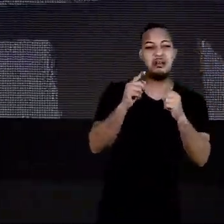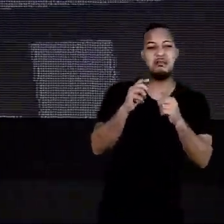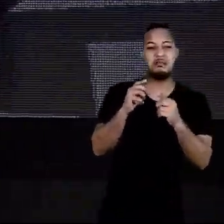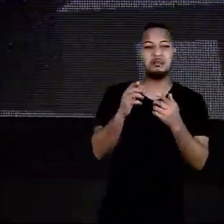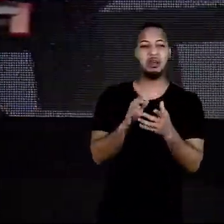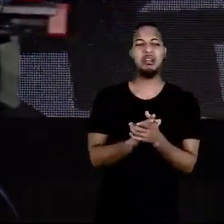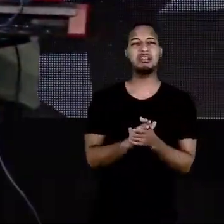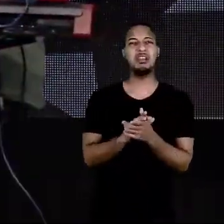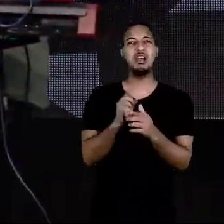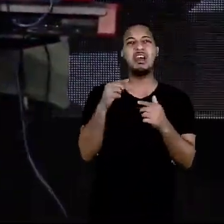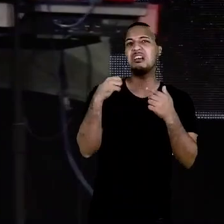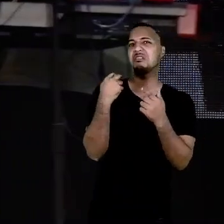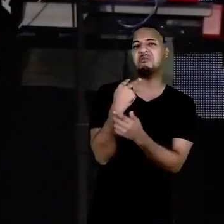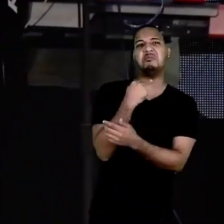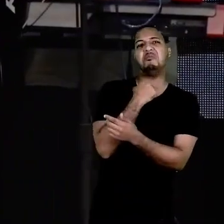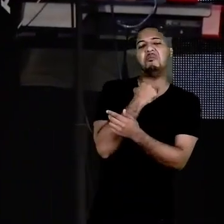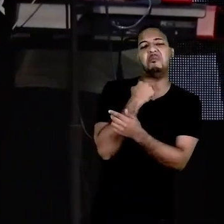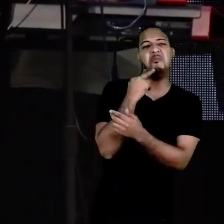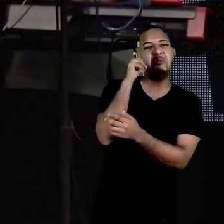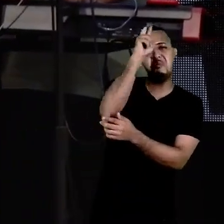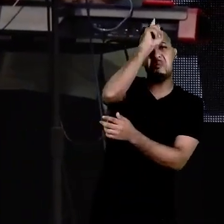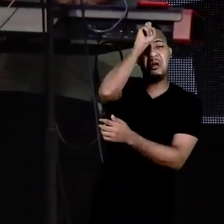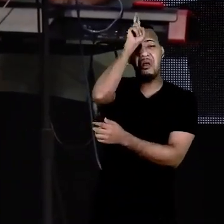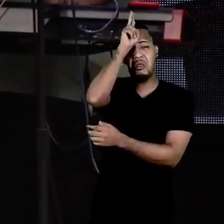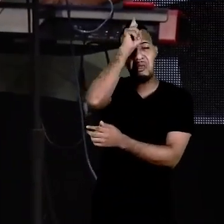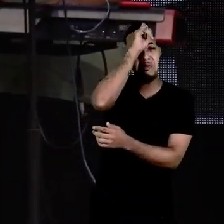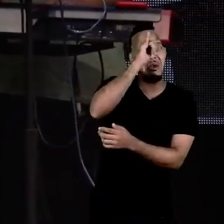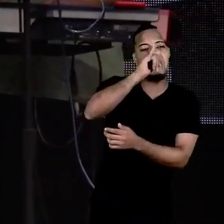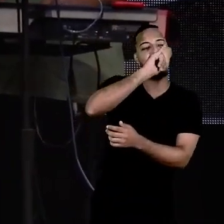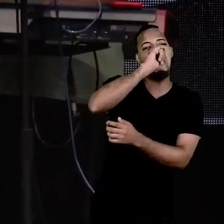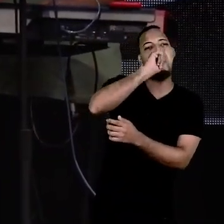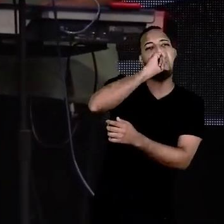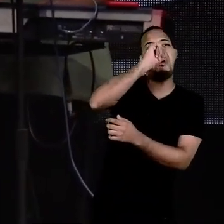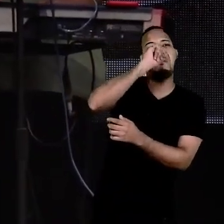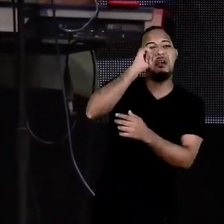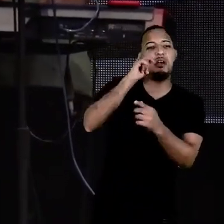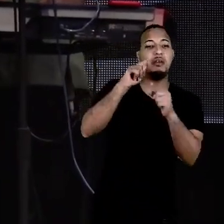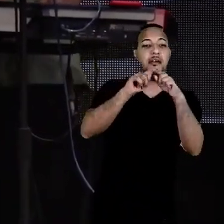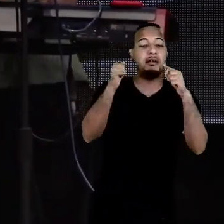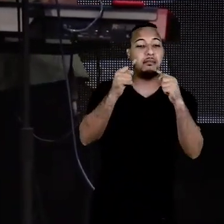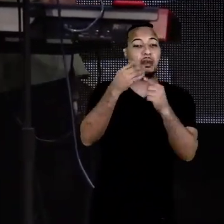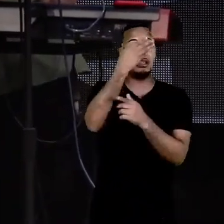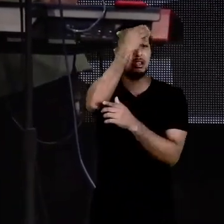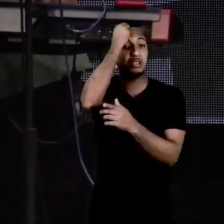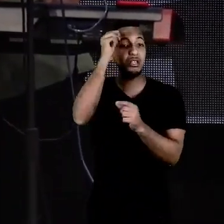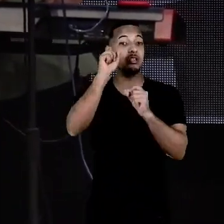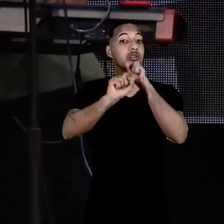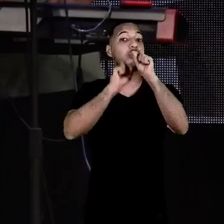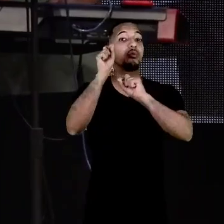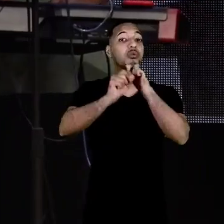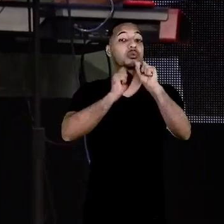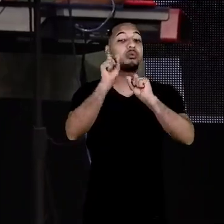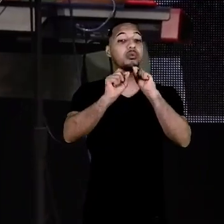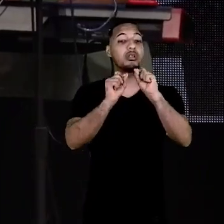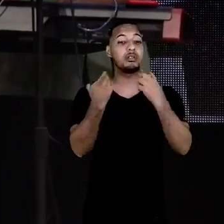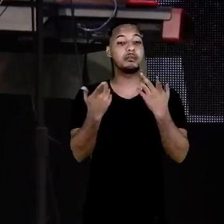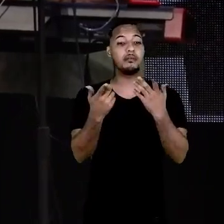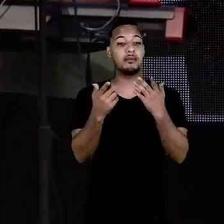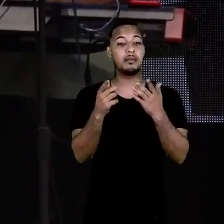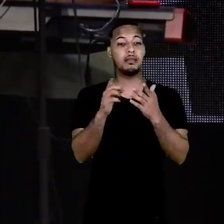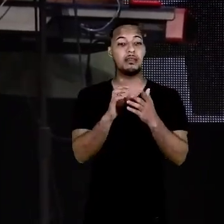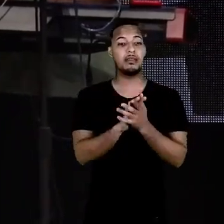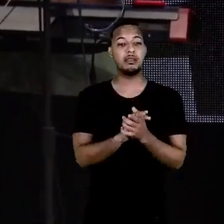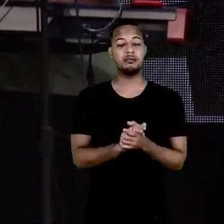não deve se embriagar com o vinho, com a bebida. Tá, então se não pode se embriagar, pode beber, beleza. Mas você esqueceu do complemento do texto? Porque tem gente que dá uma de